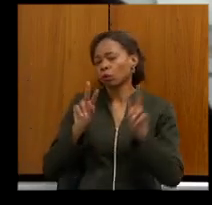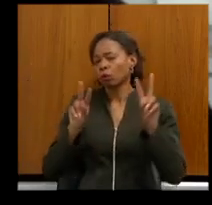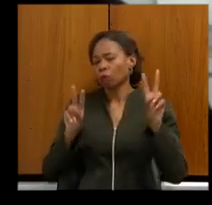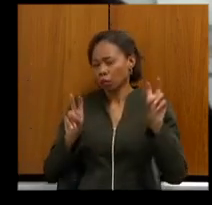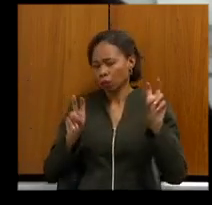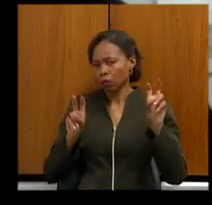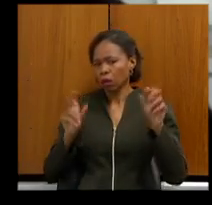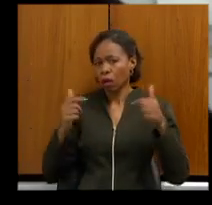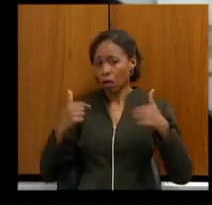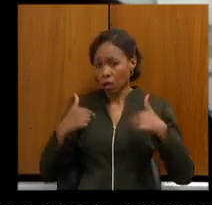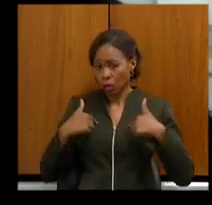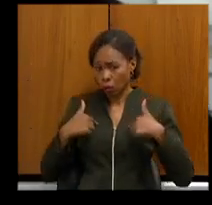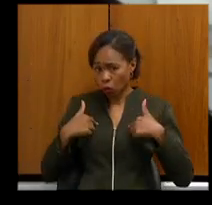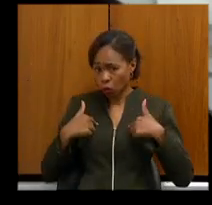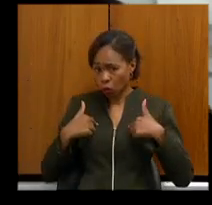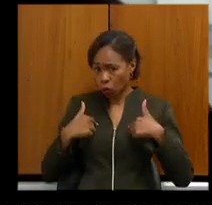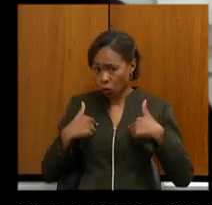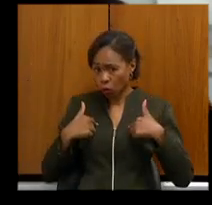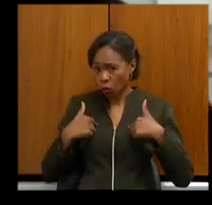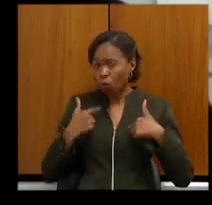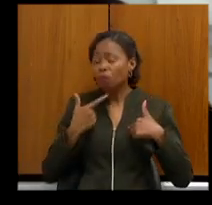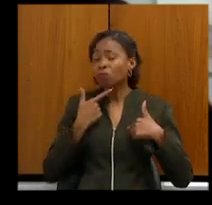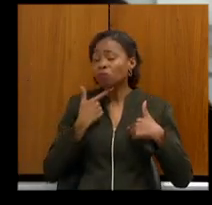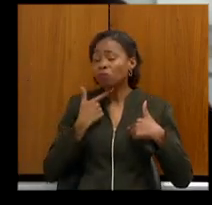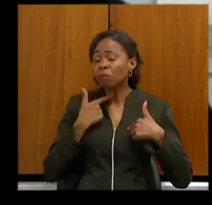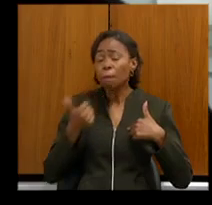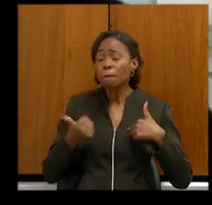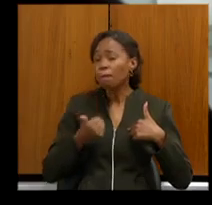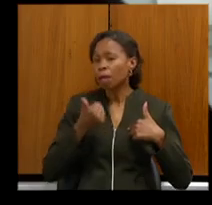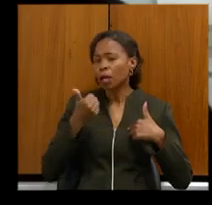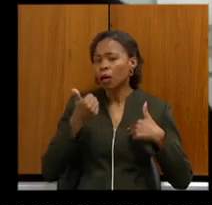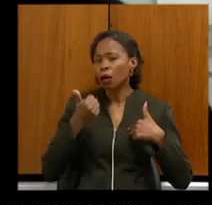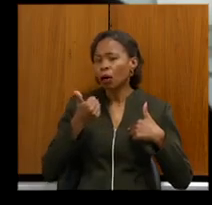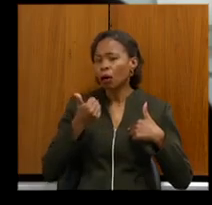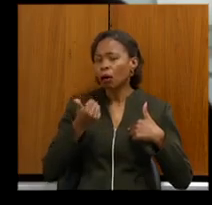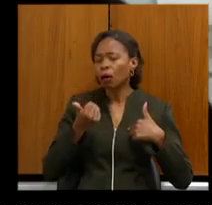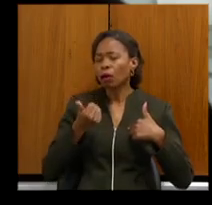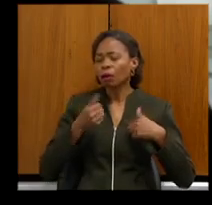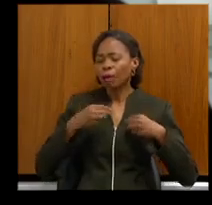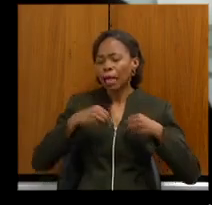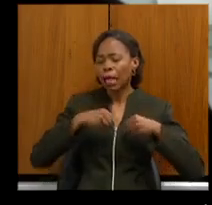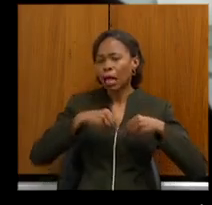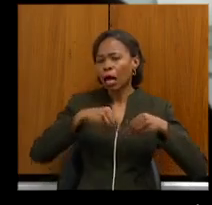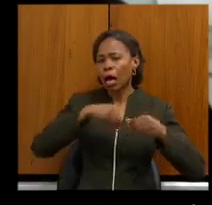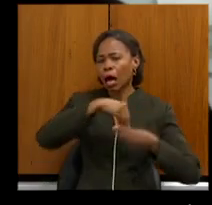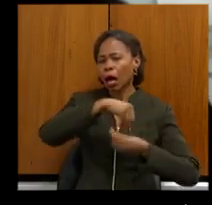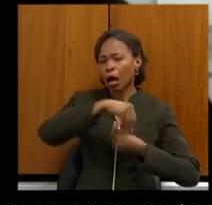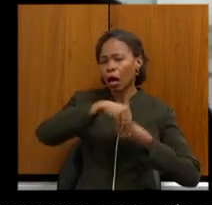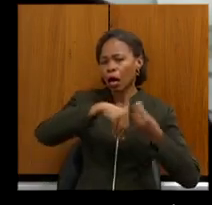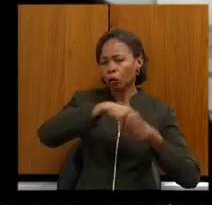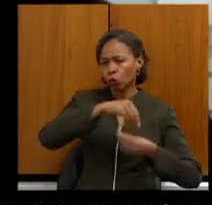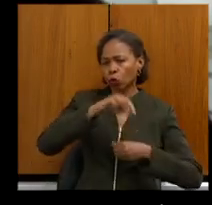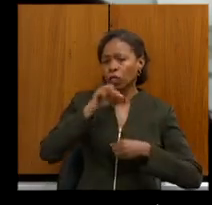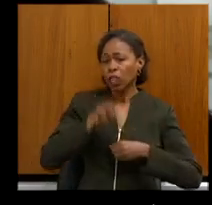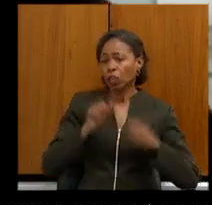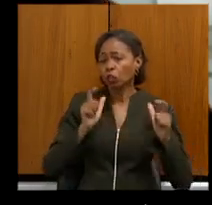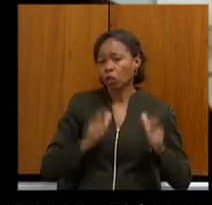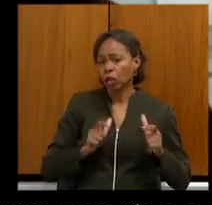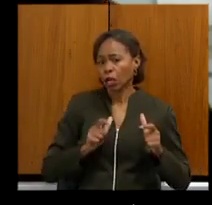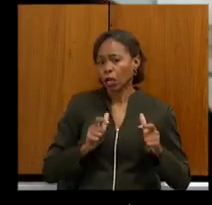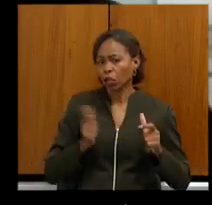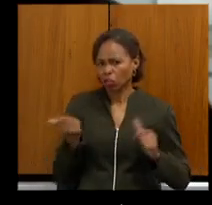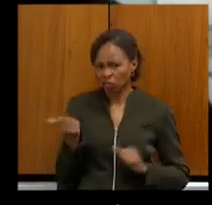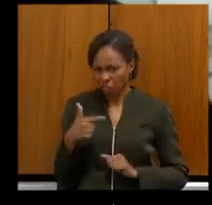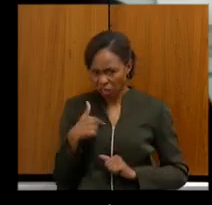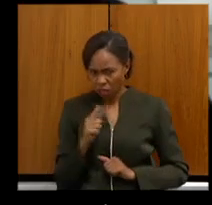"prefiro virar adubo na nossa Terra Sagrada retomada terra a água o que sair